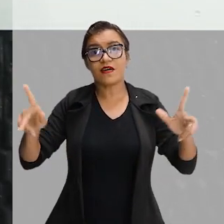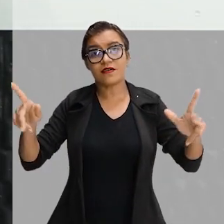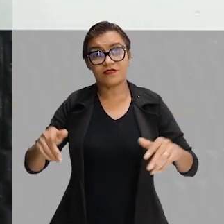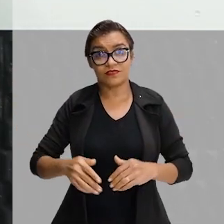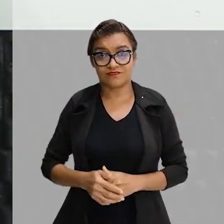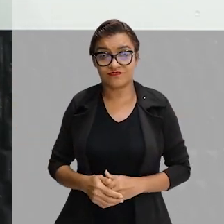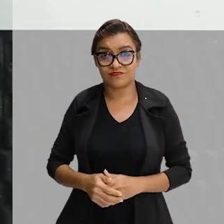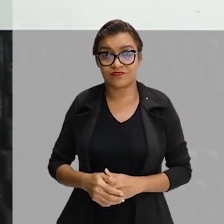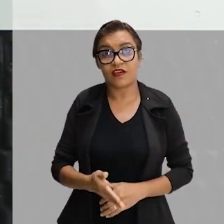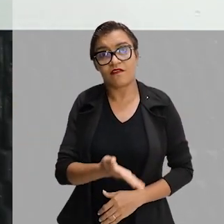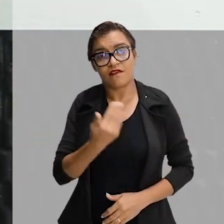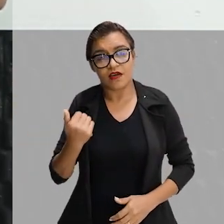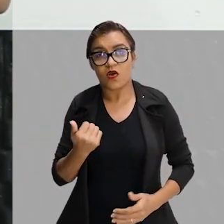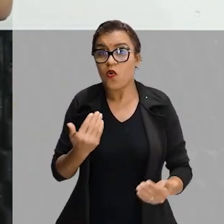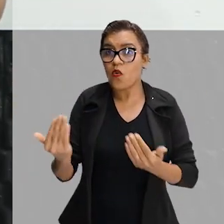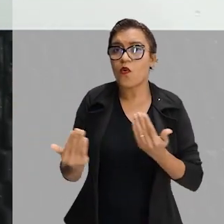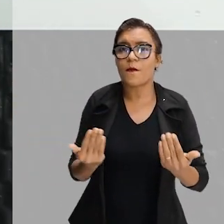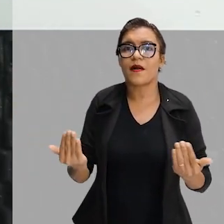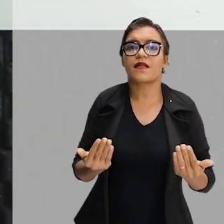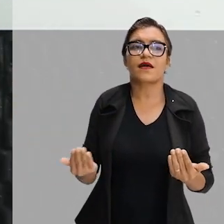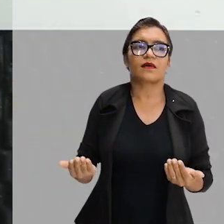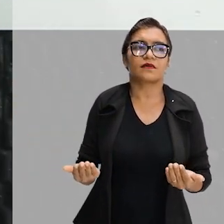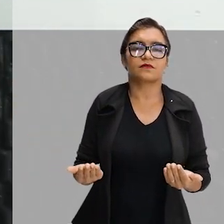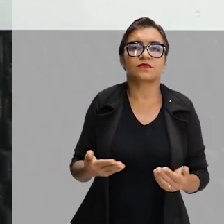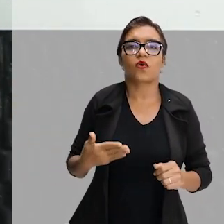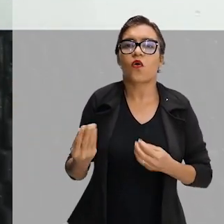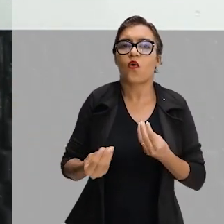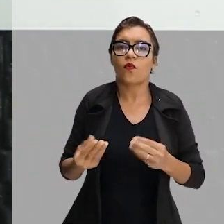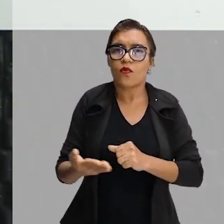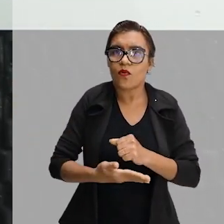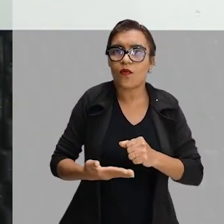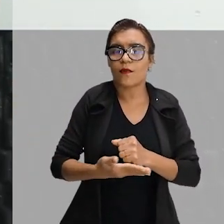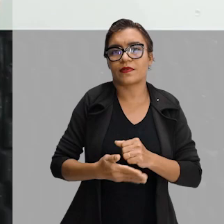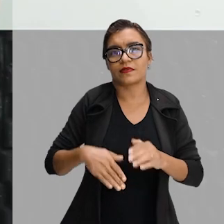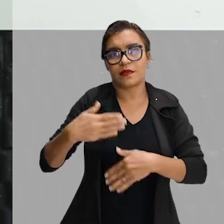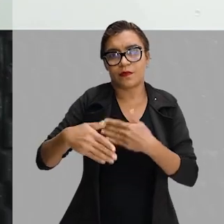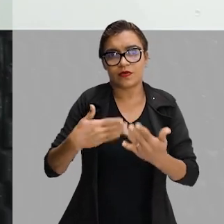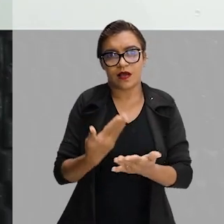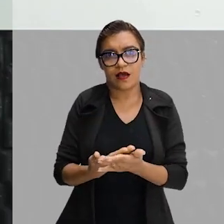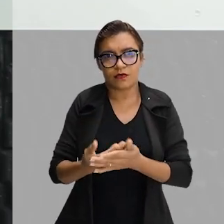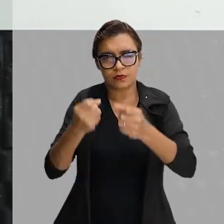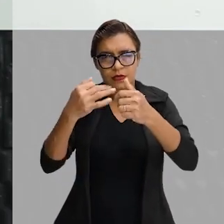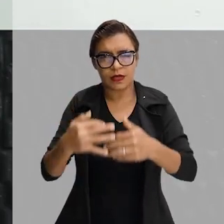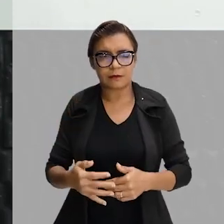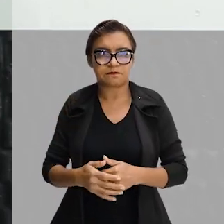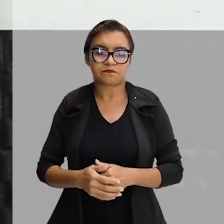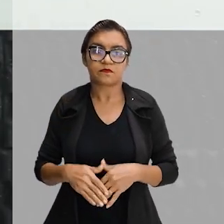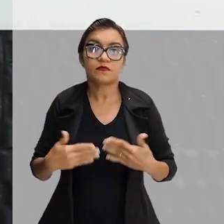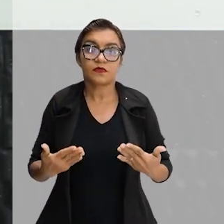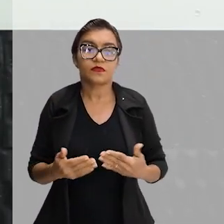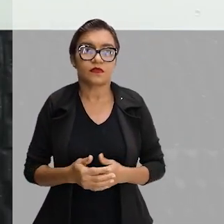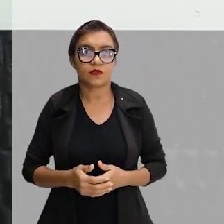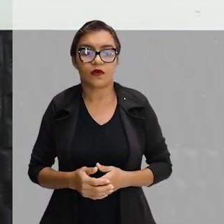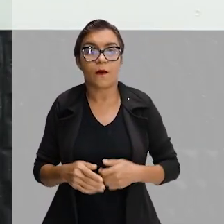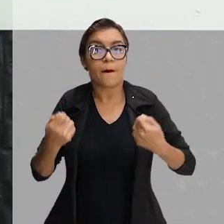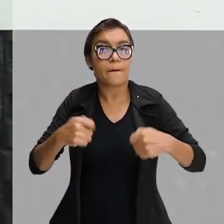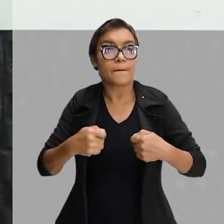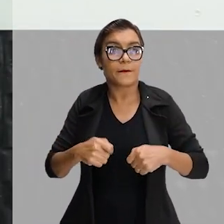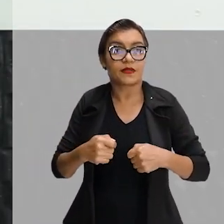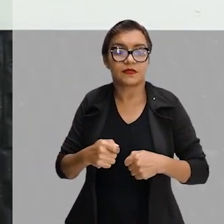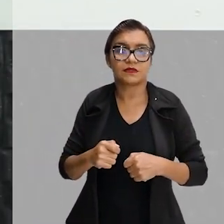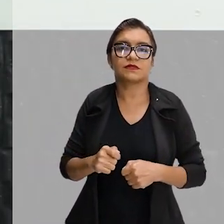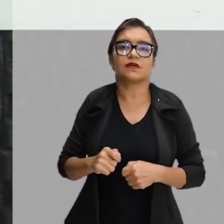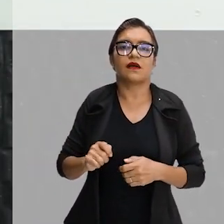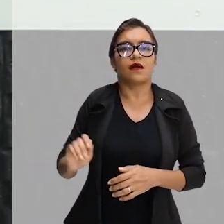fazer essa pequena comparação, já dando base para a nossa próxima aula, tá bom? Então, para isso, eu vou precisar de espaço, eu